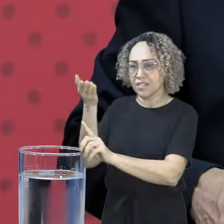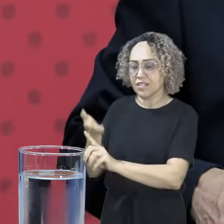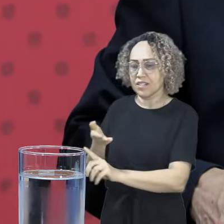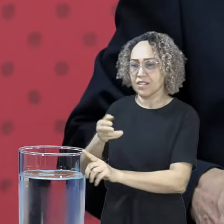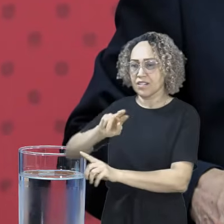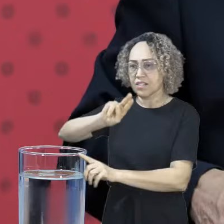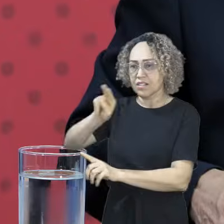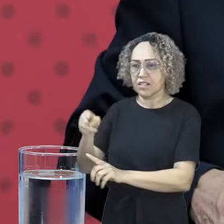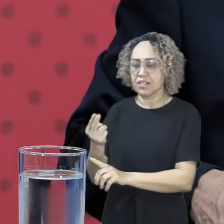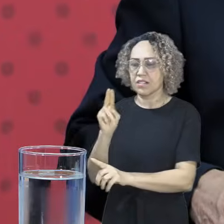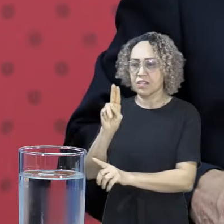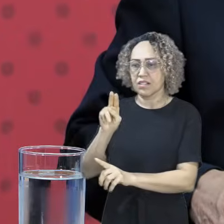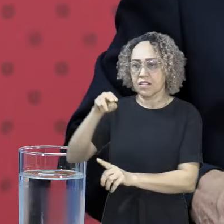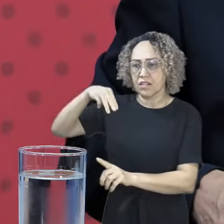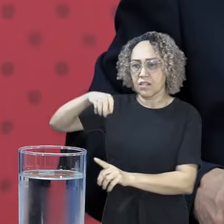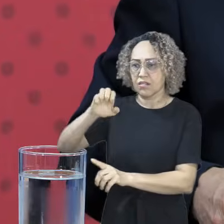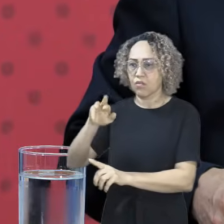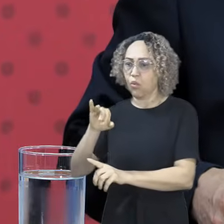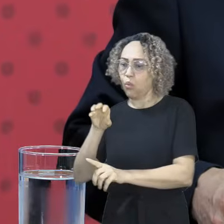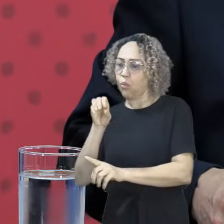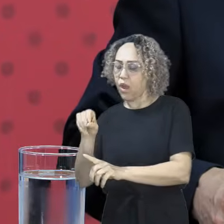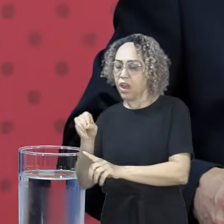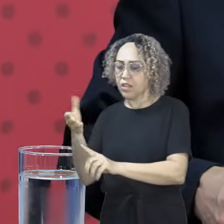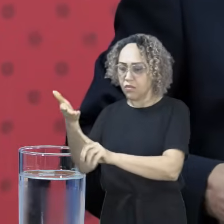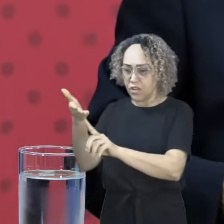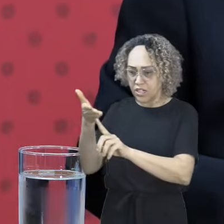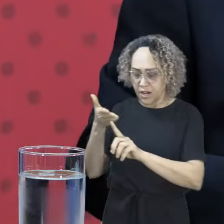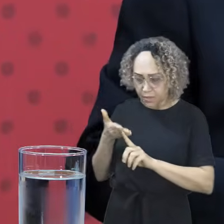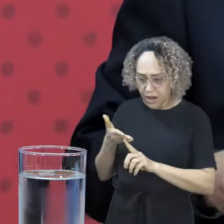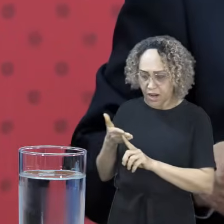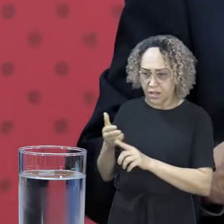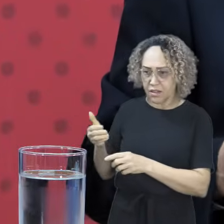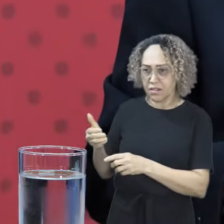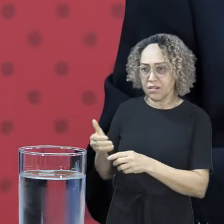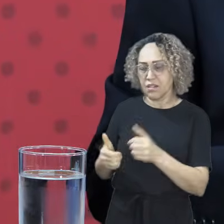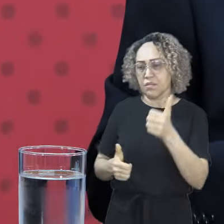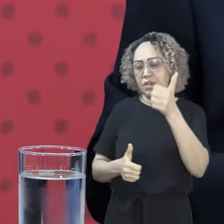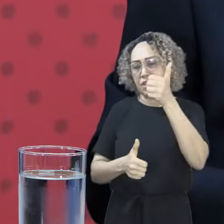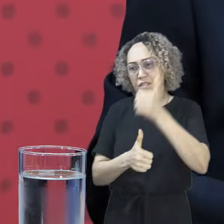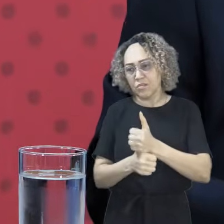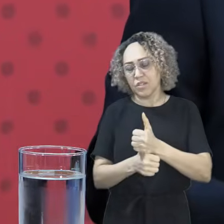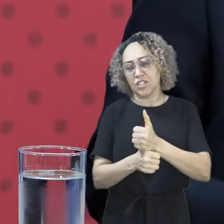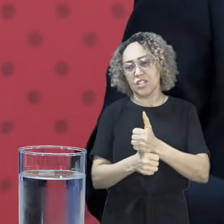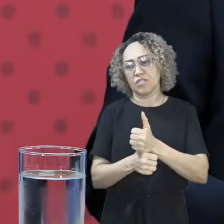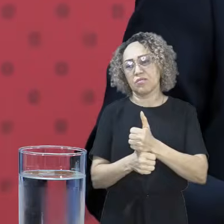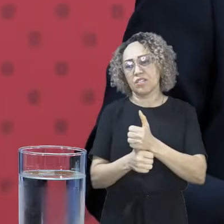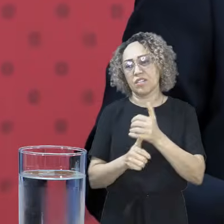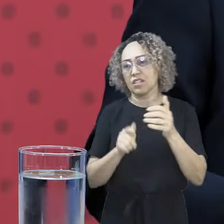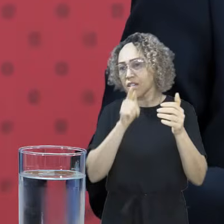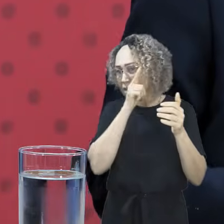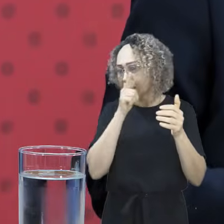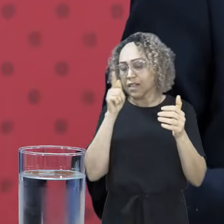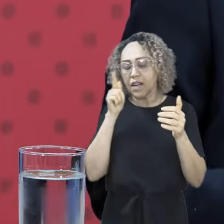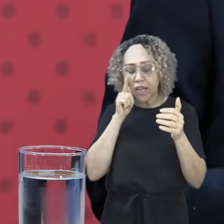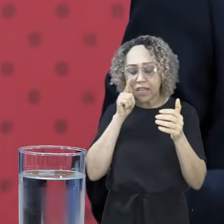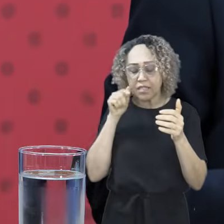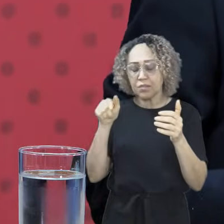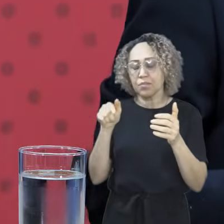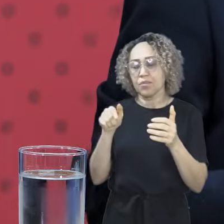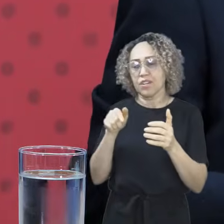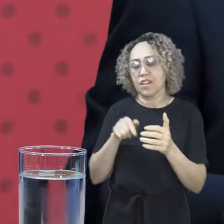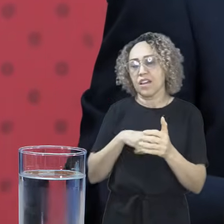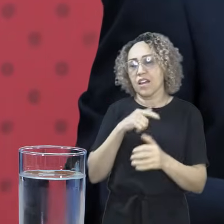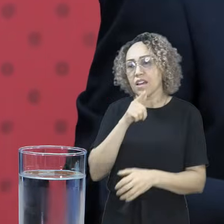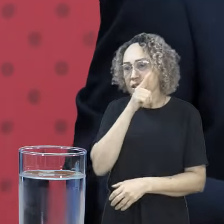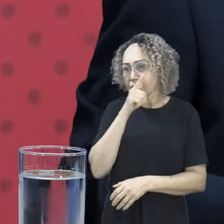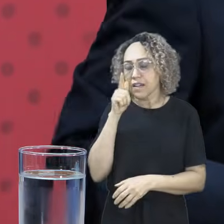foi assumir a missão no governo do presidente Lula, de ser ministra da Secretaria